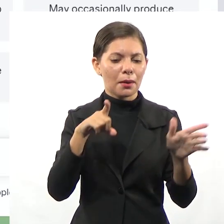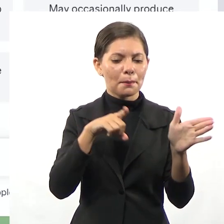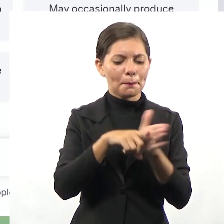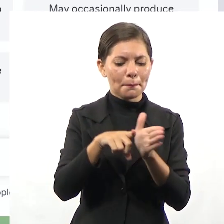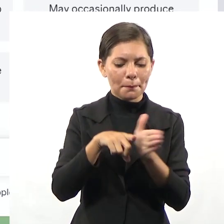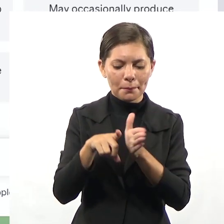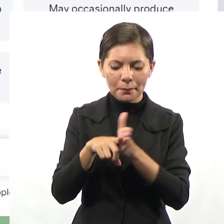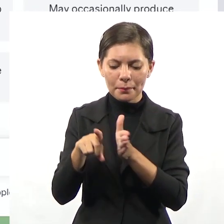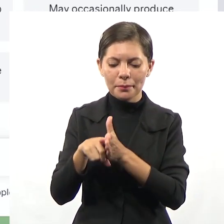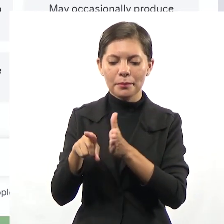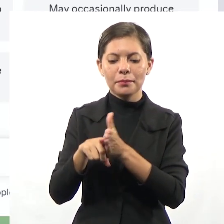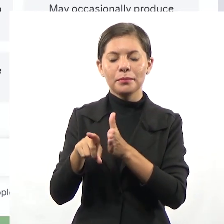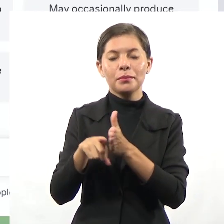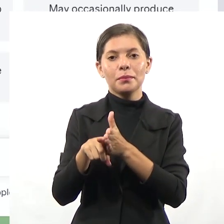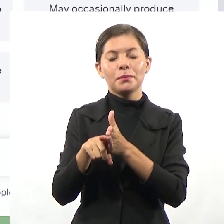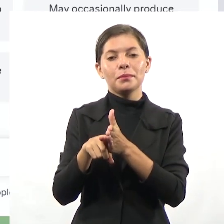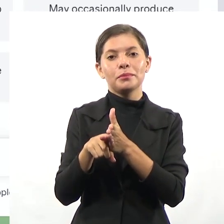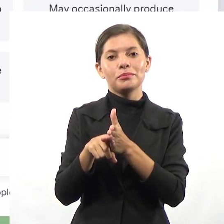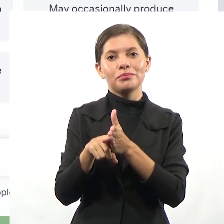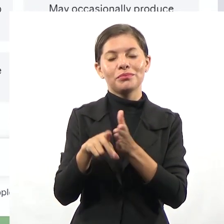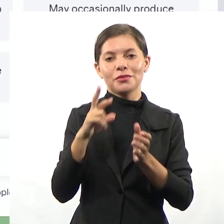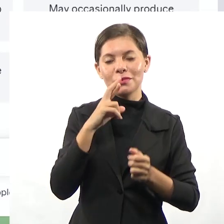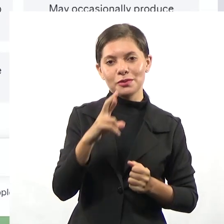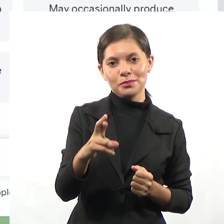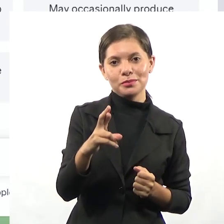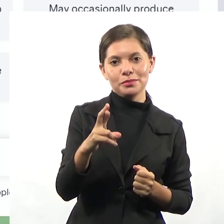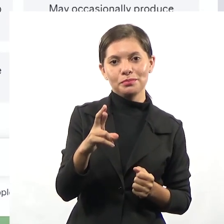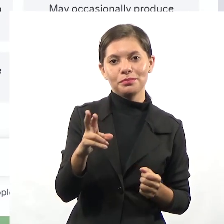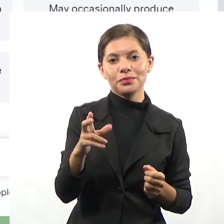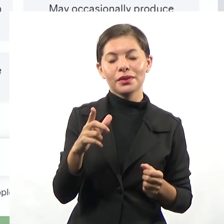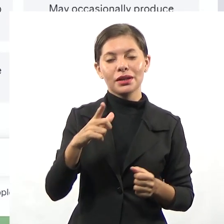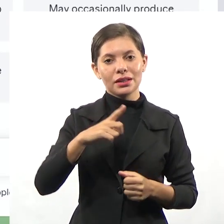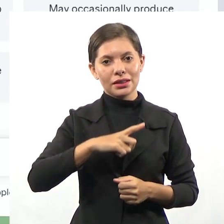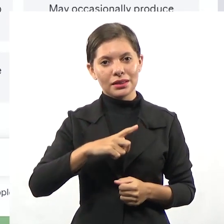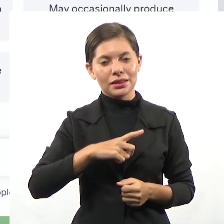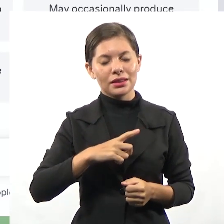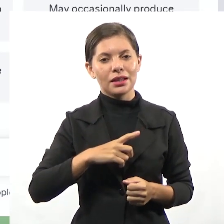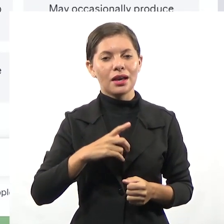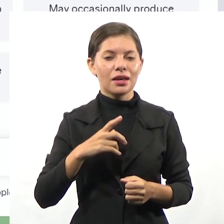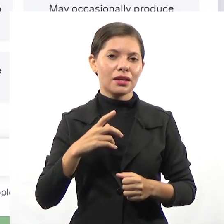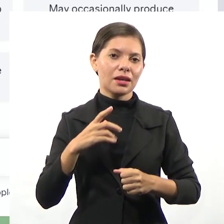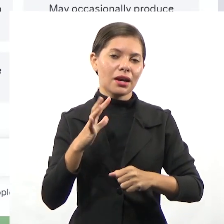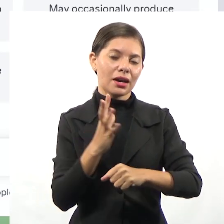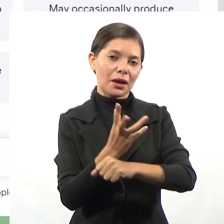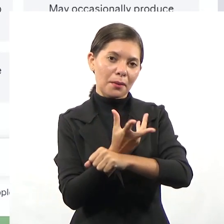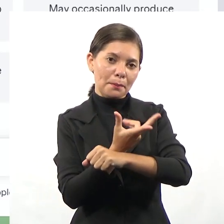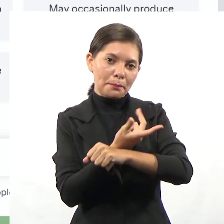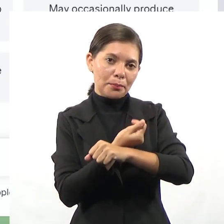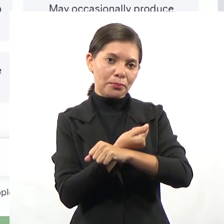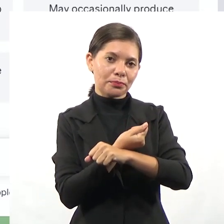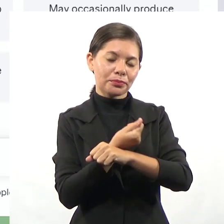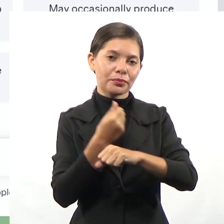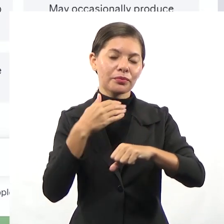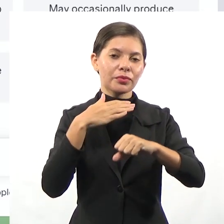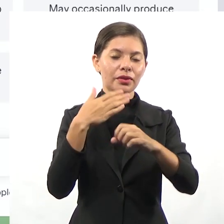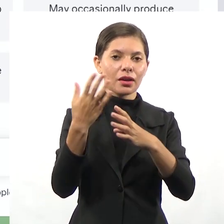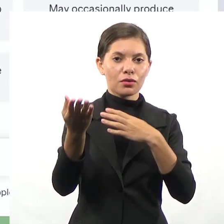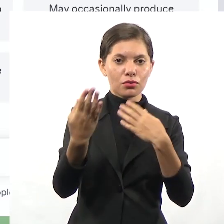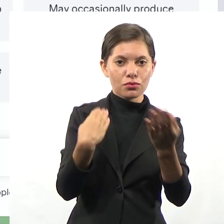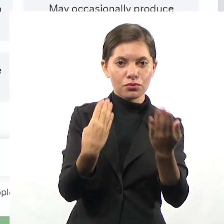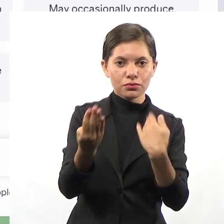responder. Então ele tem a capacidade de fazer essa conversa em linguagem